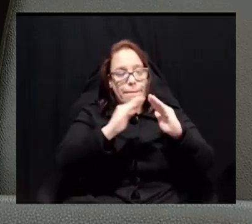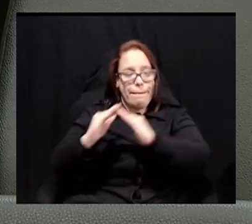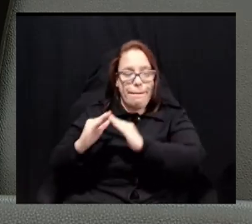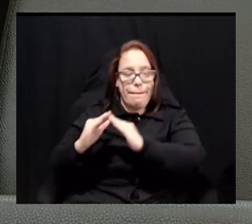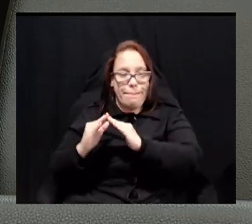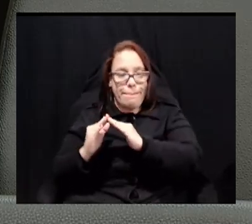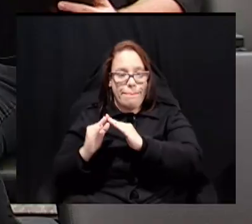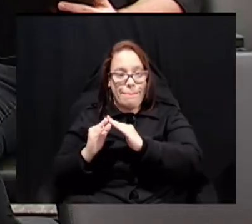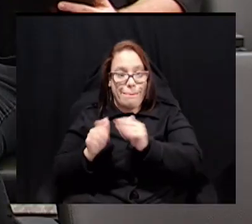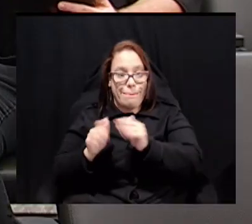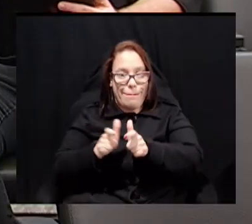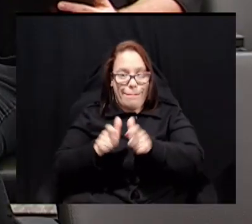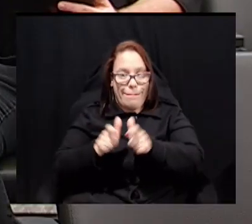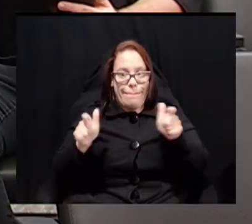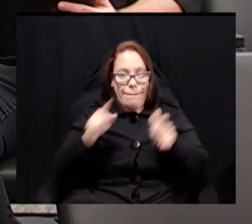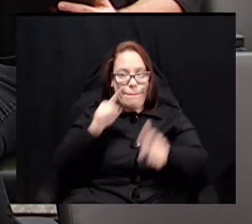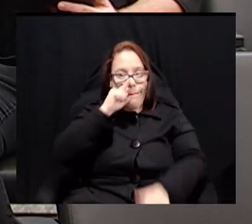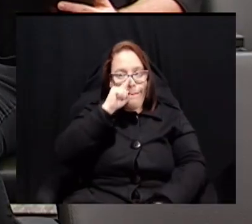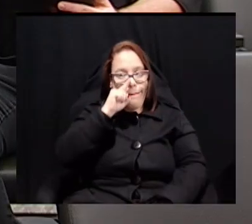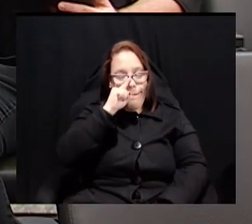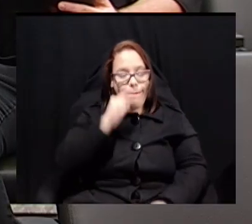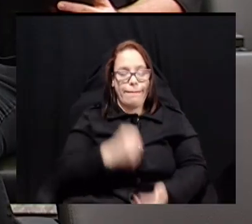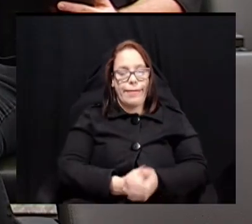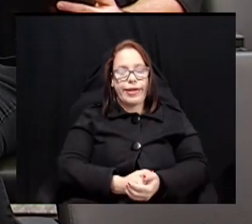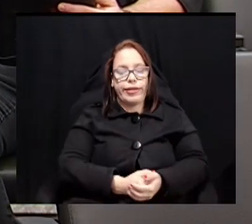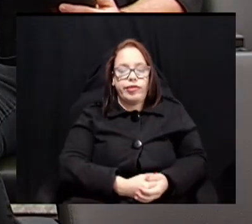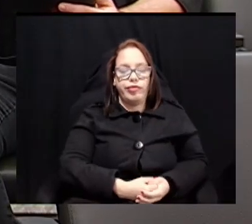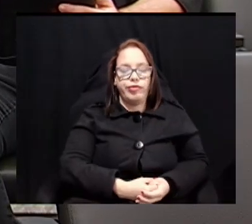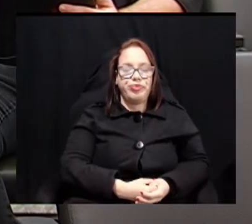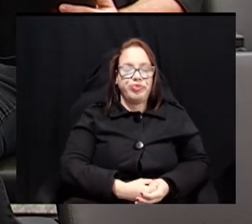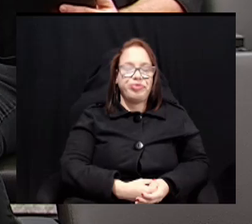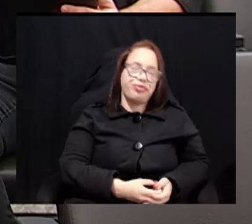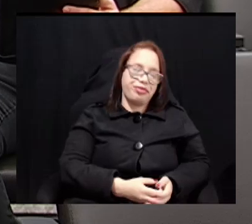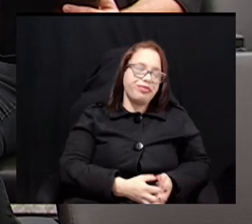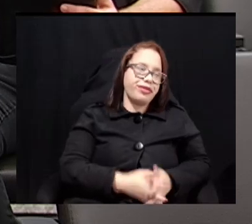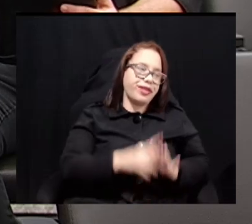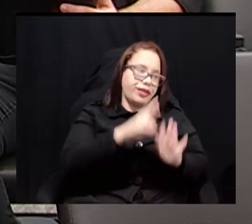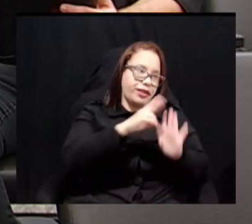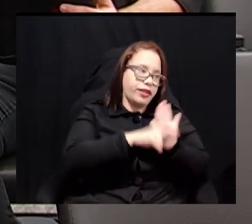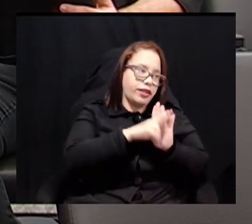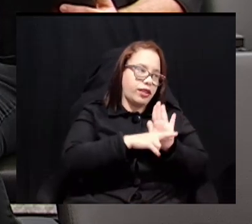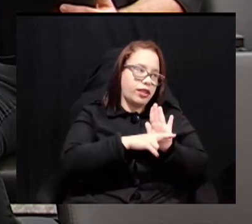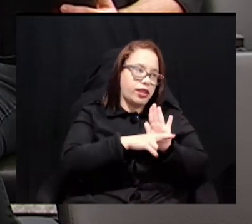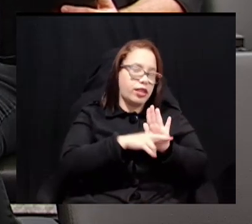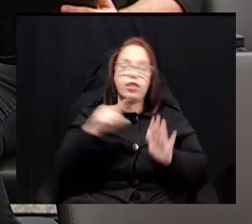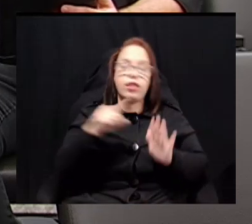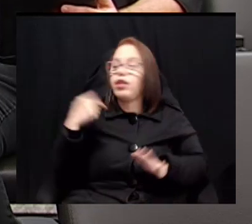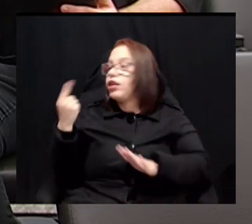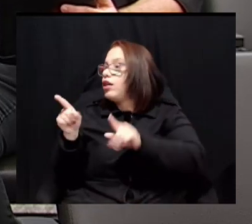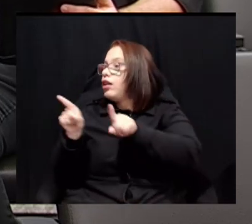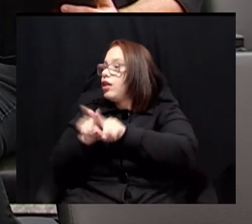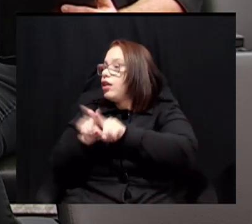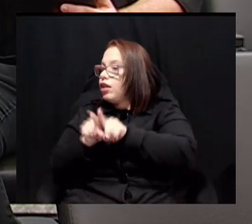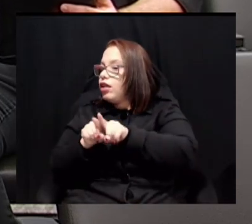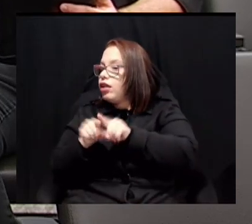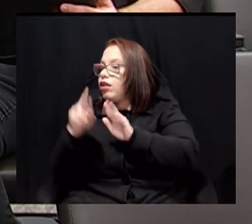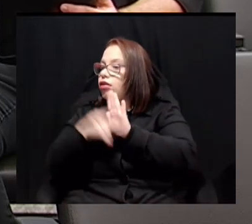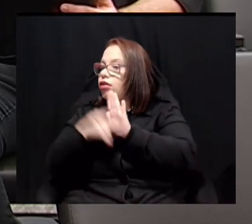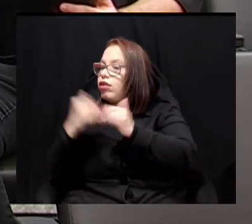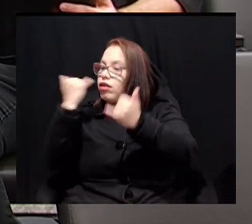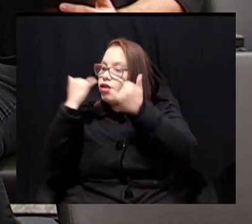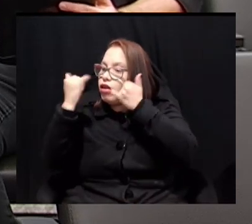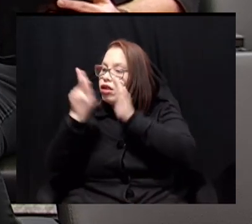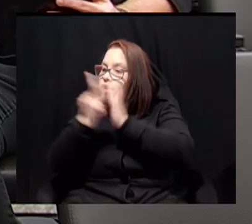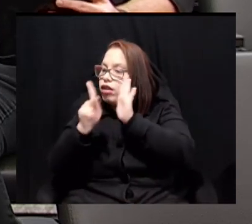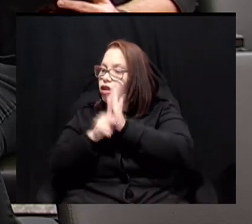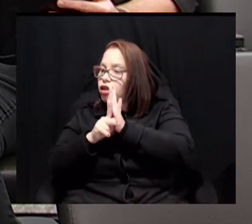região. É mais nessa intenção, esse requerimento. A gente tem um outro aqui também, que o senhor requer informações sobre o projeto de